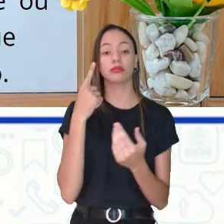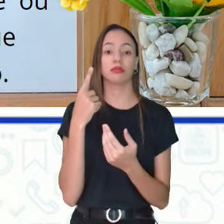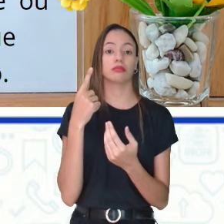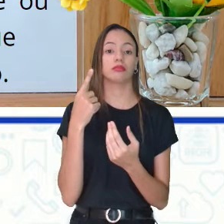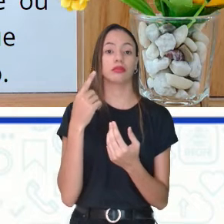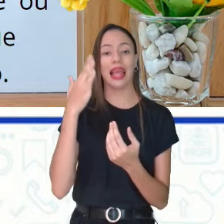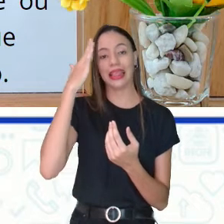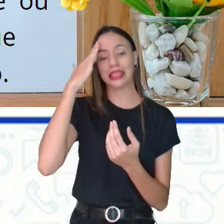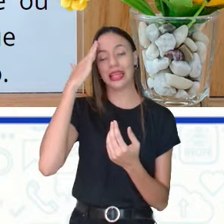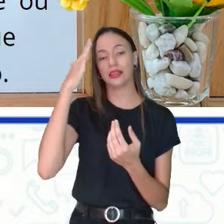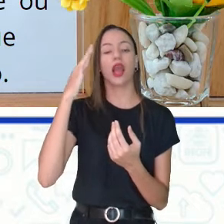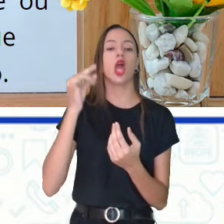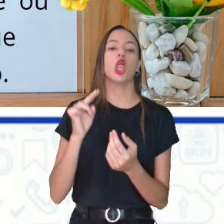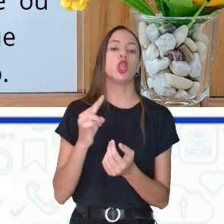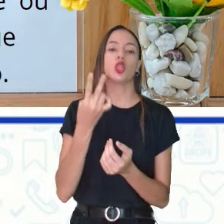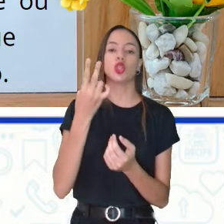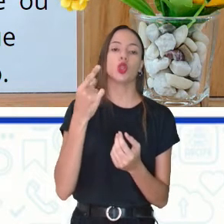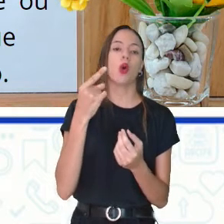duas maneiras